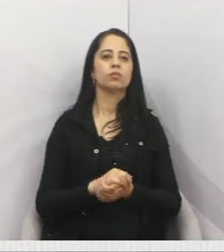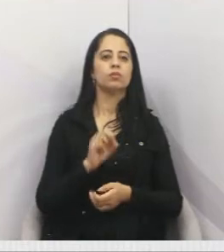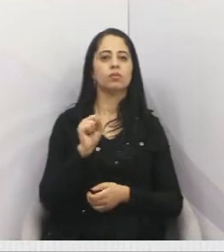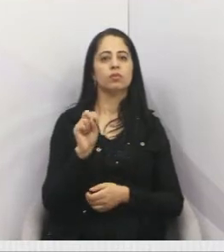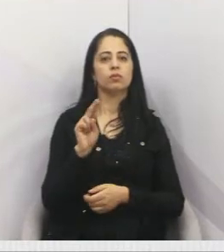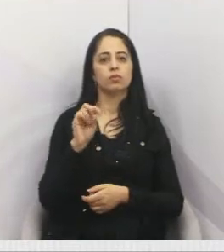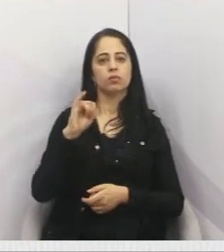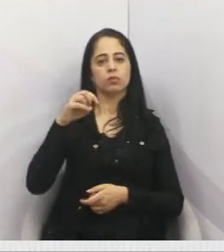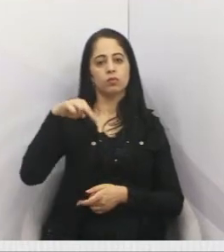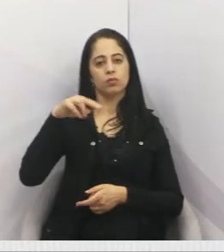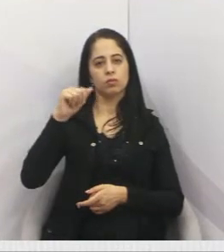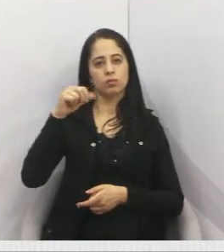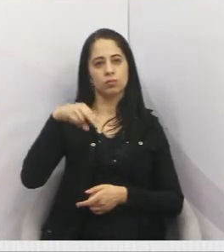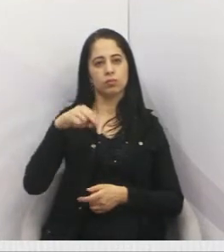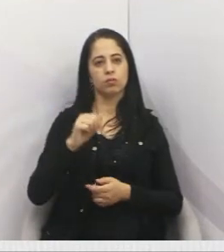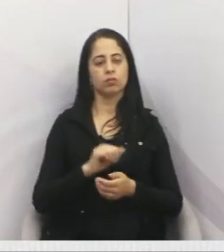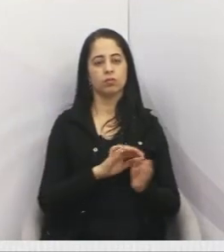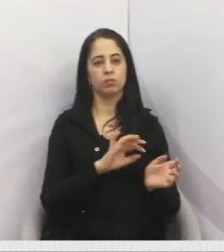Suinam.